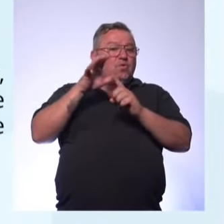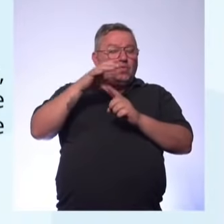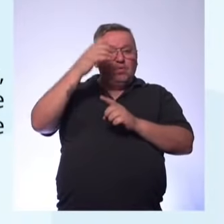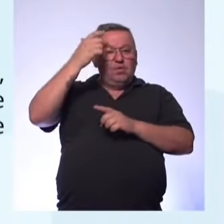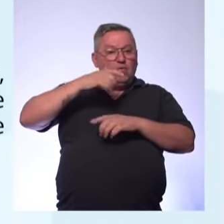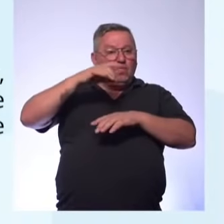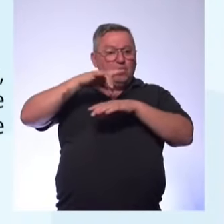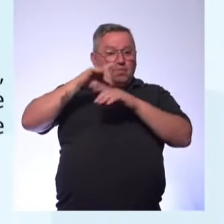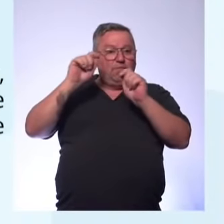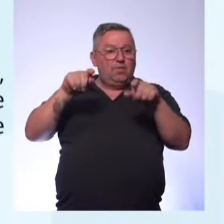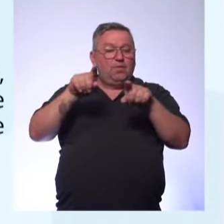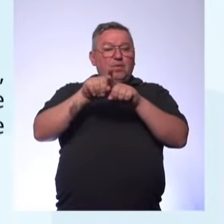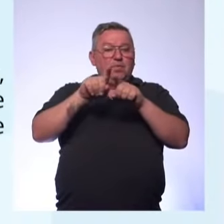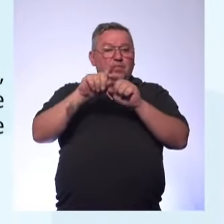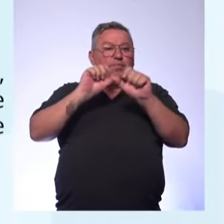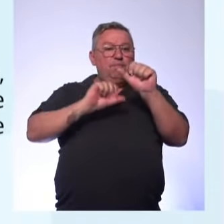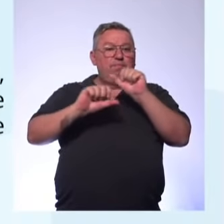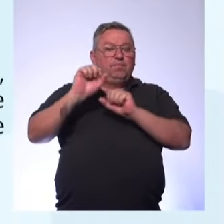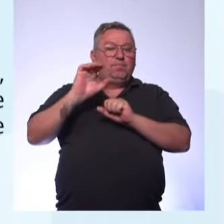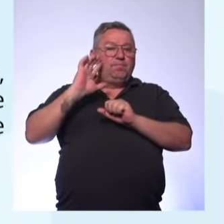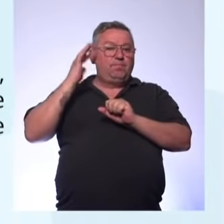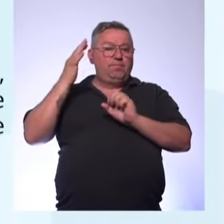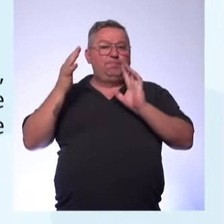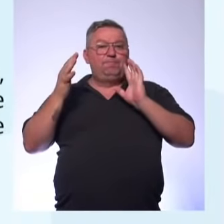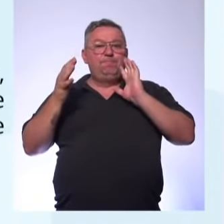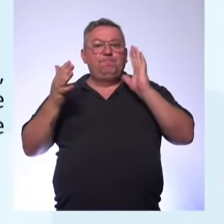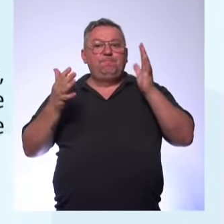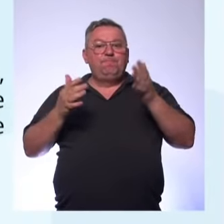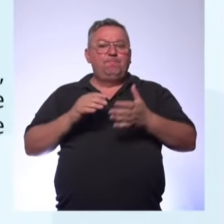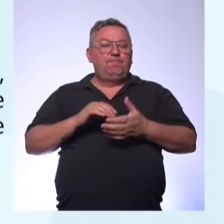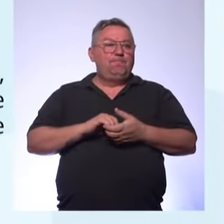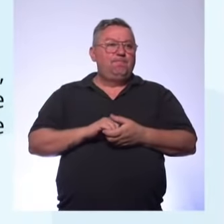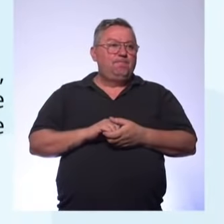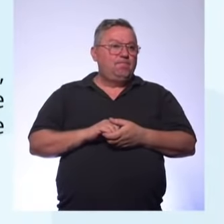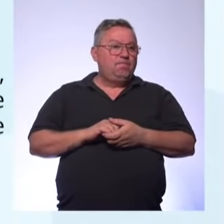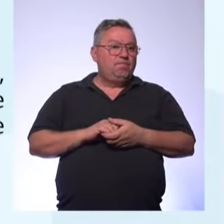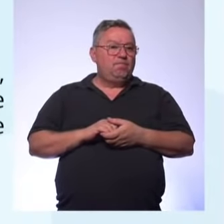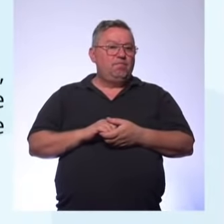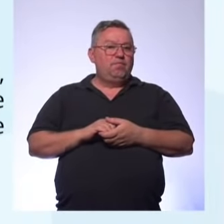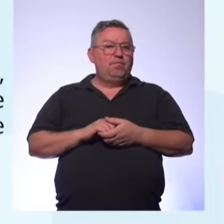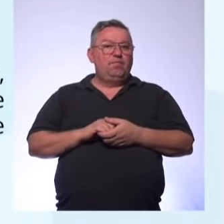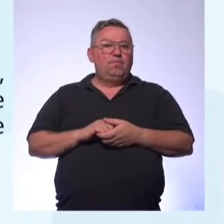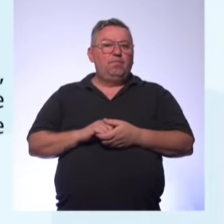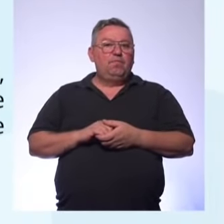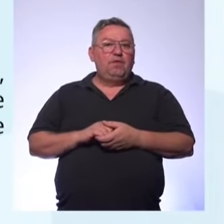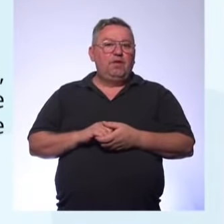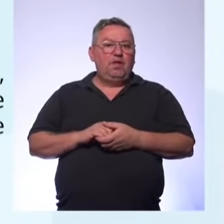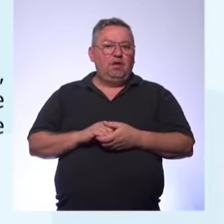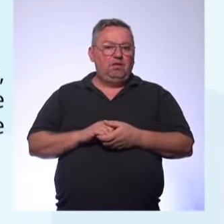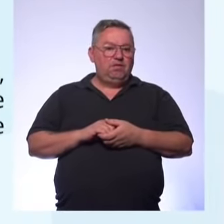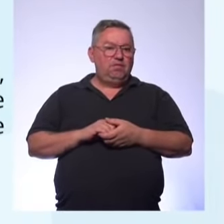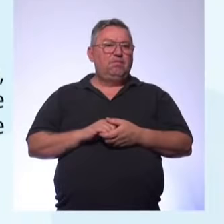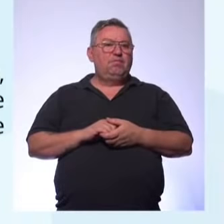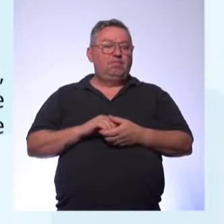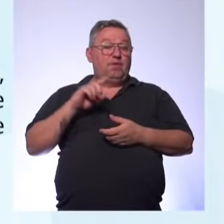ambiente também pode influenciar sua ocorrência. Then, we have to prevent them. Então, nós temos que